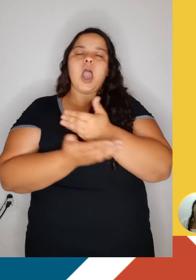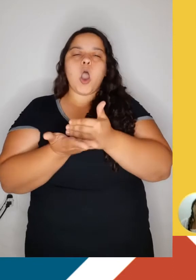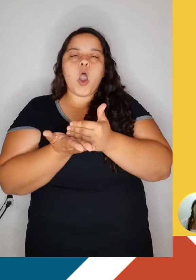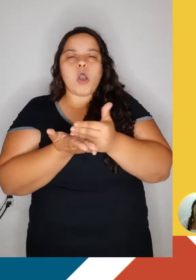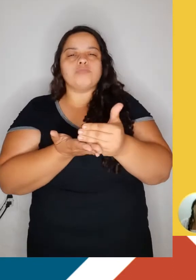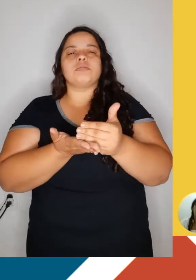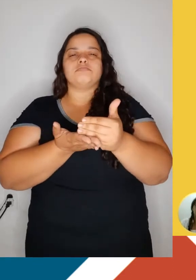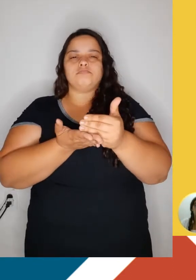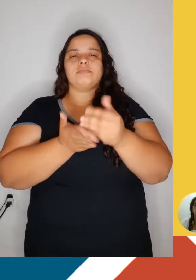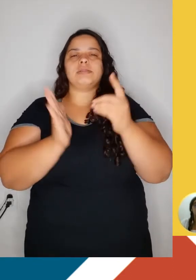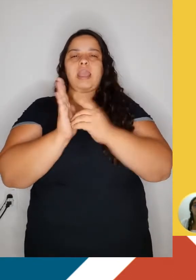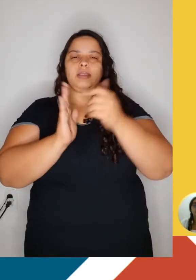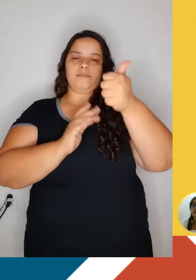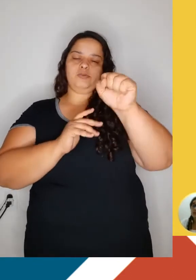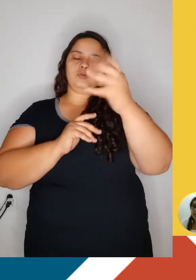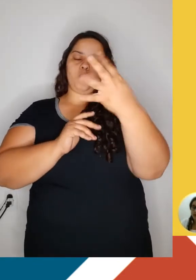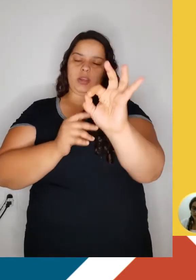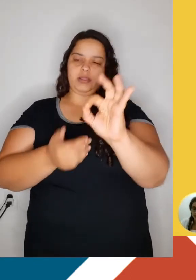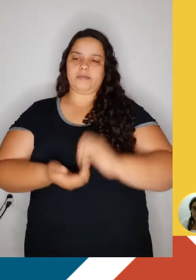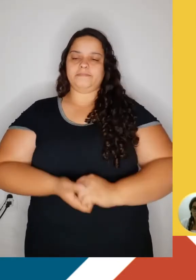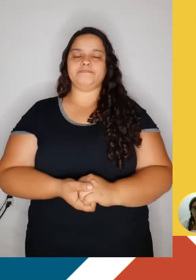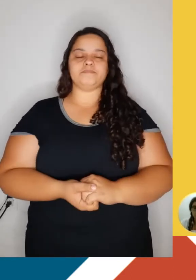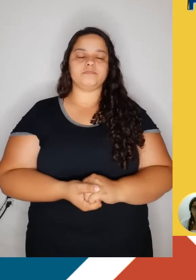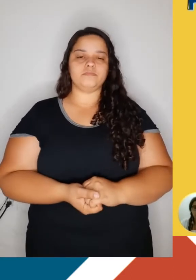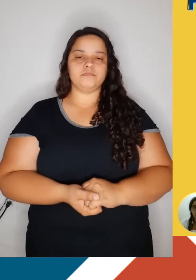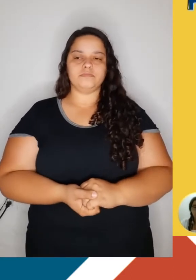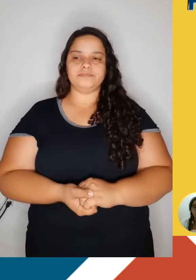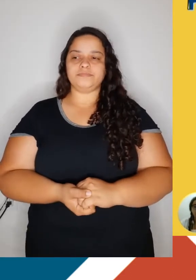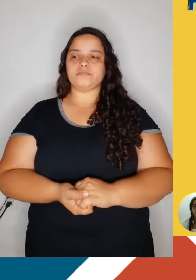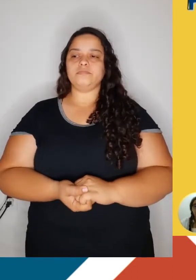nos primeiros anos da década de 1840.